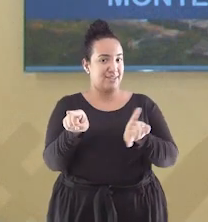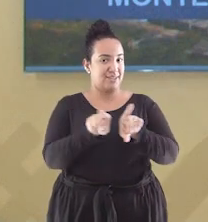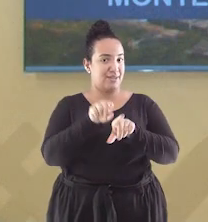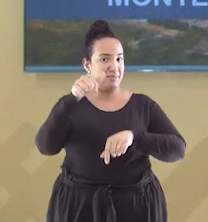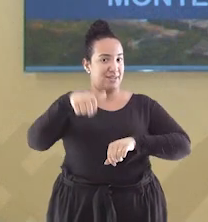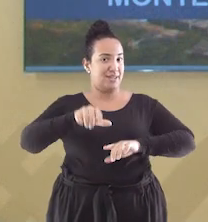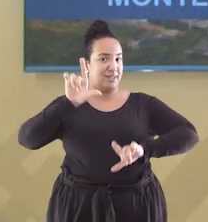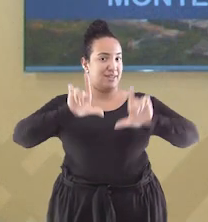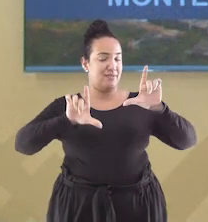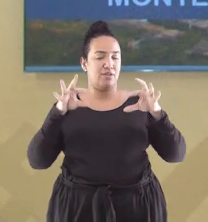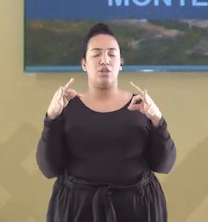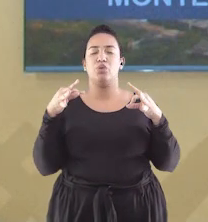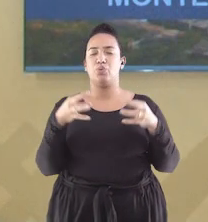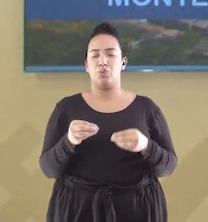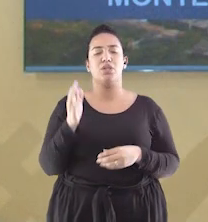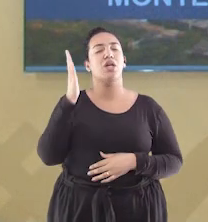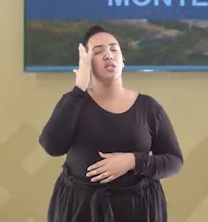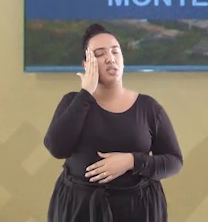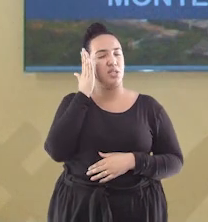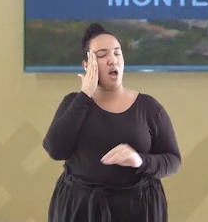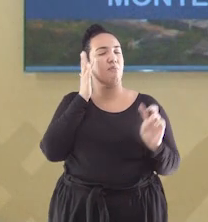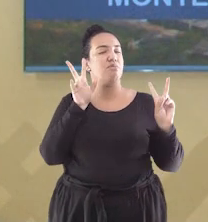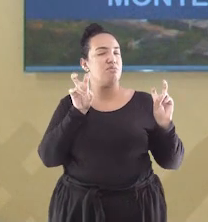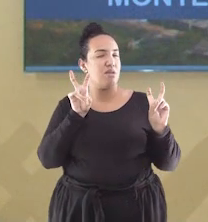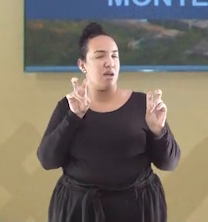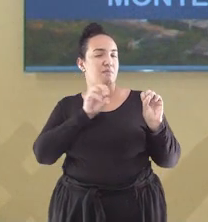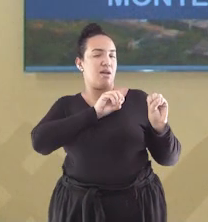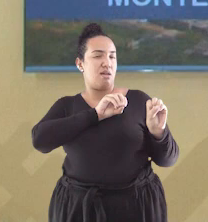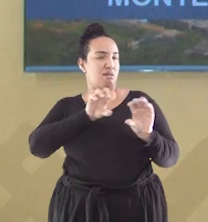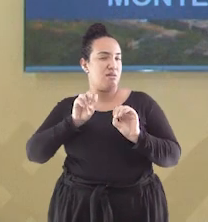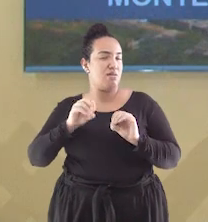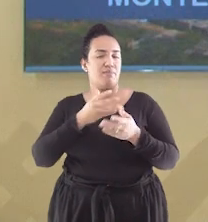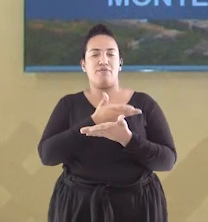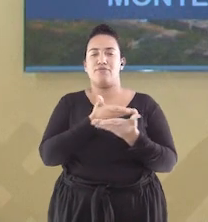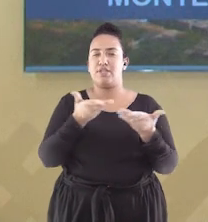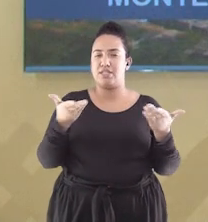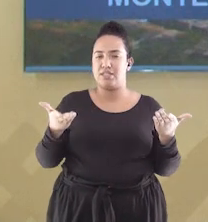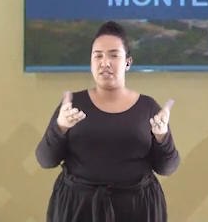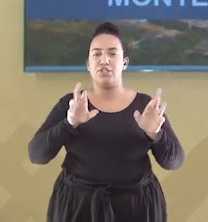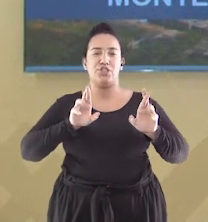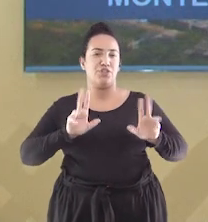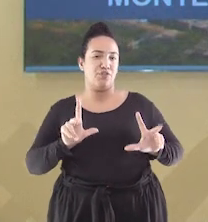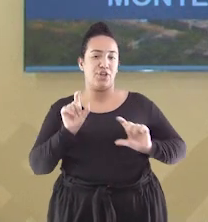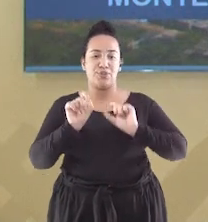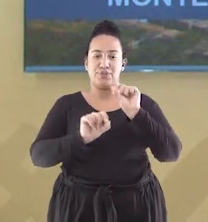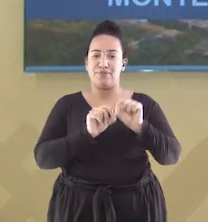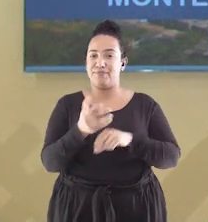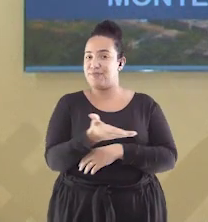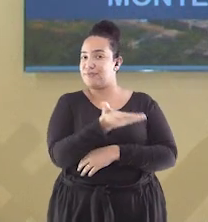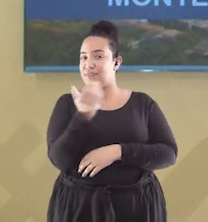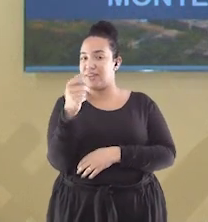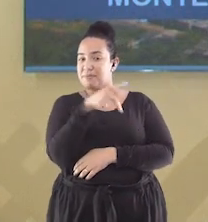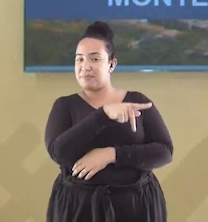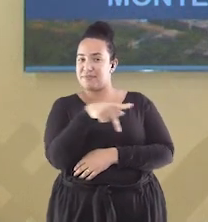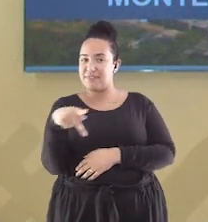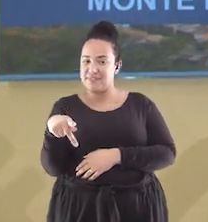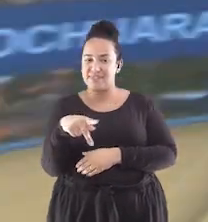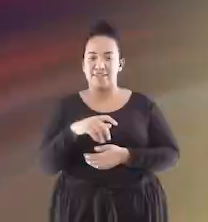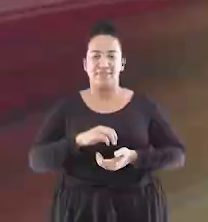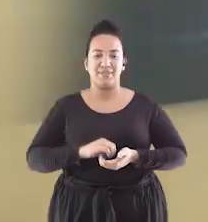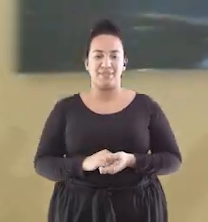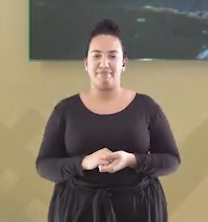Tudo TV, e ela manja muito do assunto para ensinar para a gente essa diferença. Vem para cá, professora